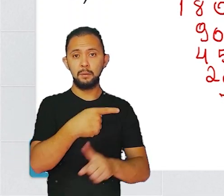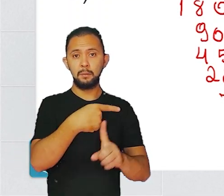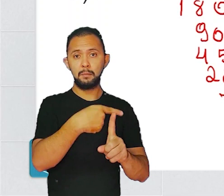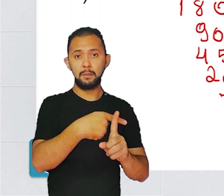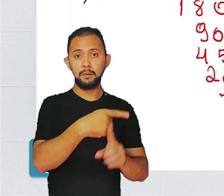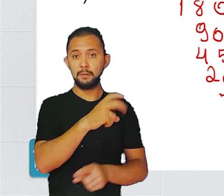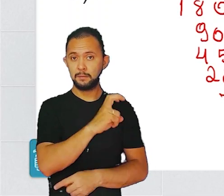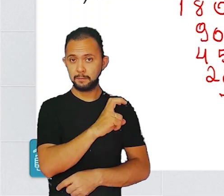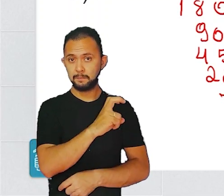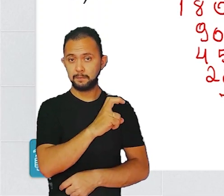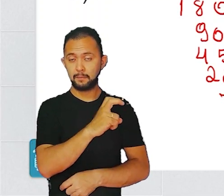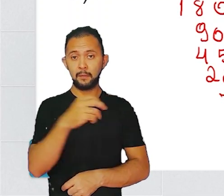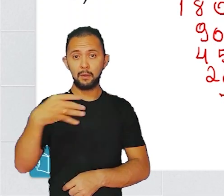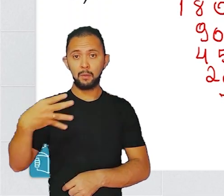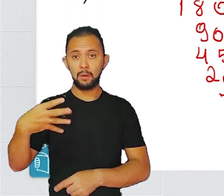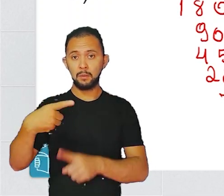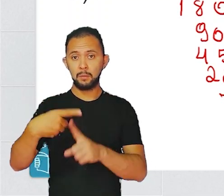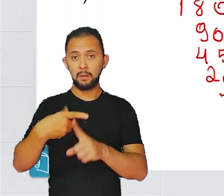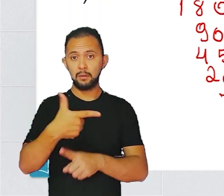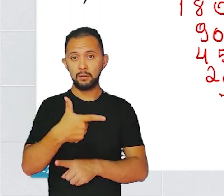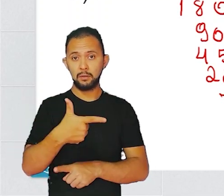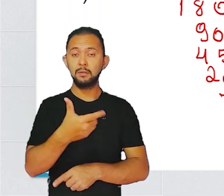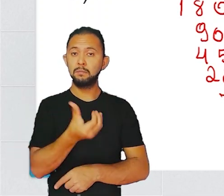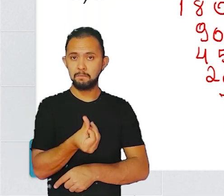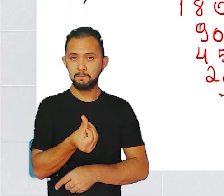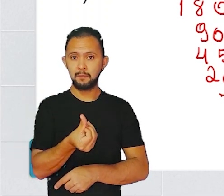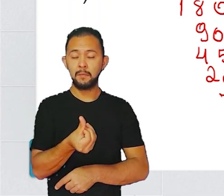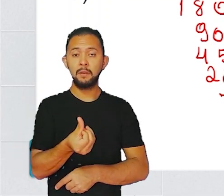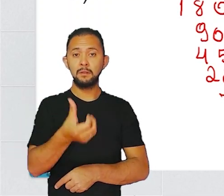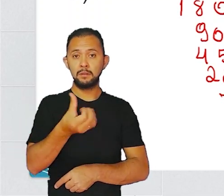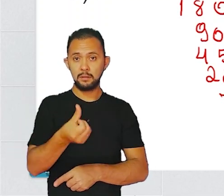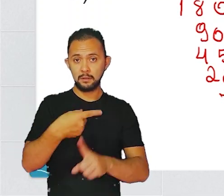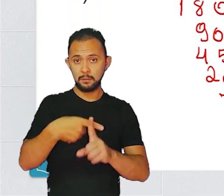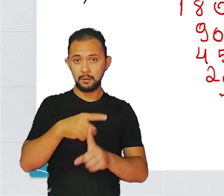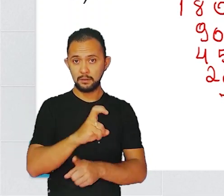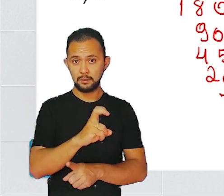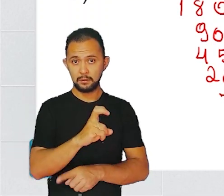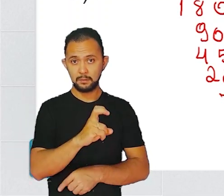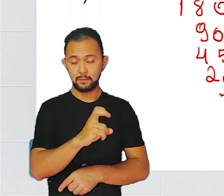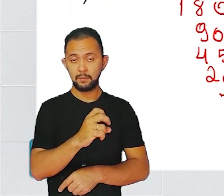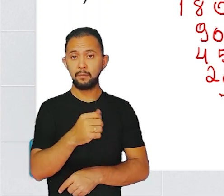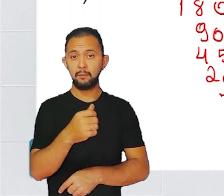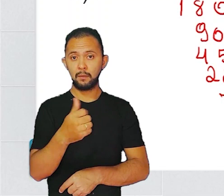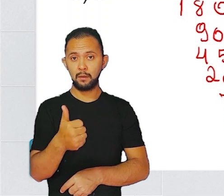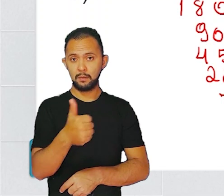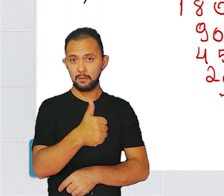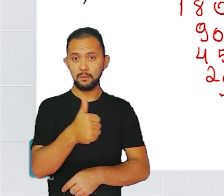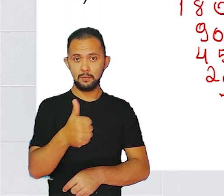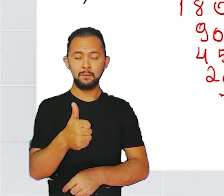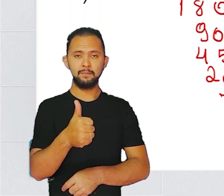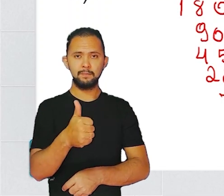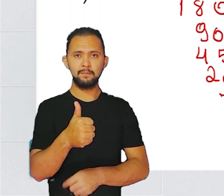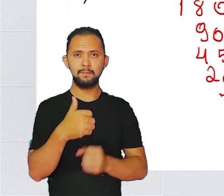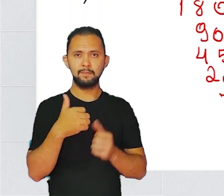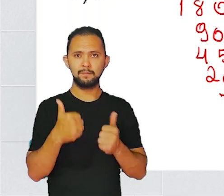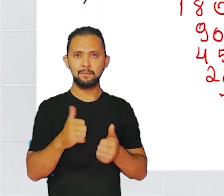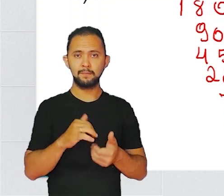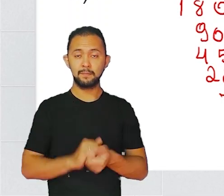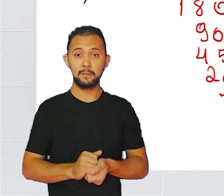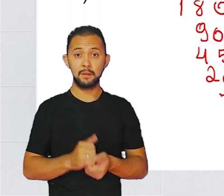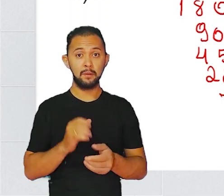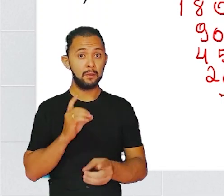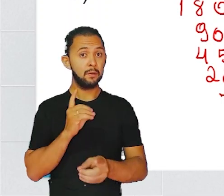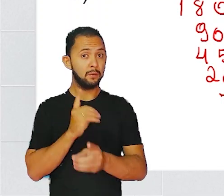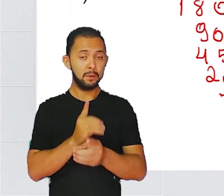mais 5. 4 mais 2 é igual a 6. 6 mais 5 é igual a 11. Então,